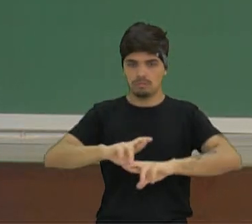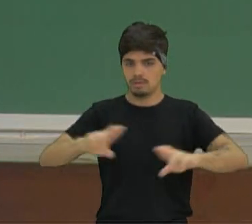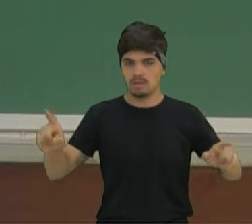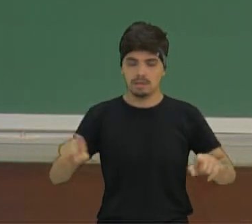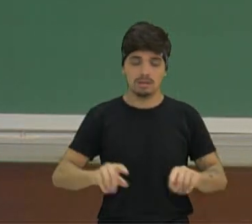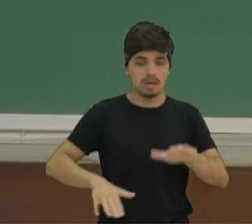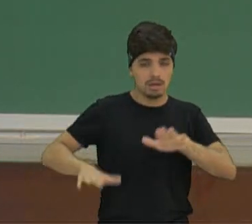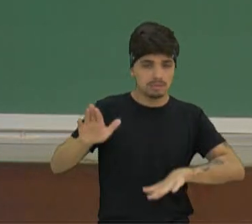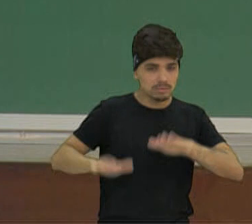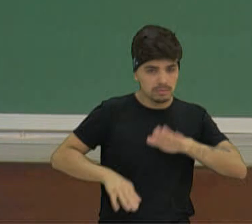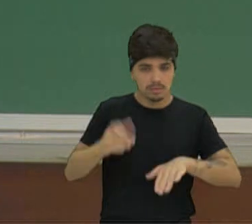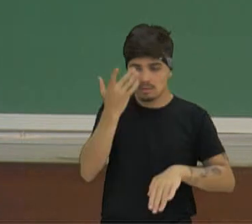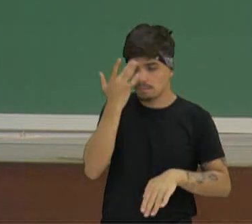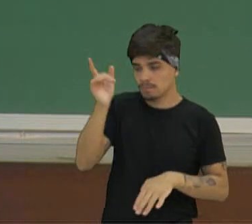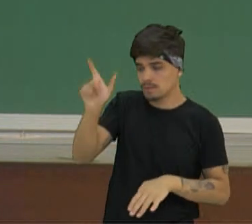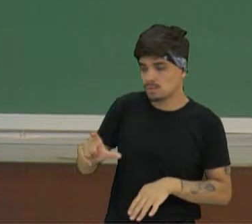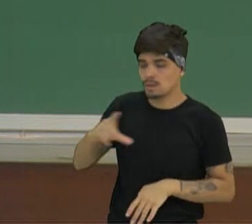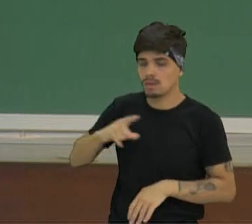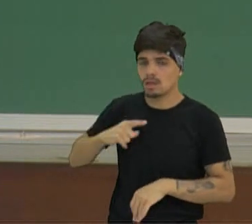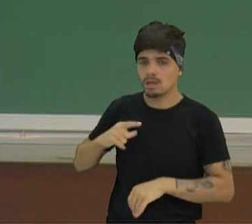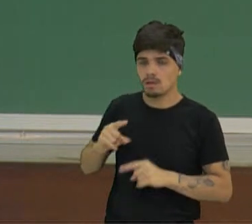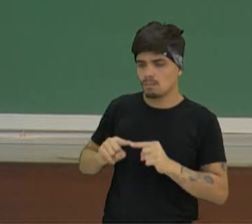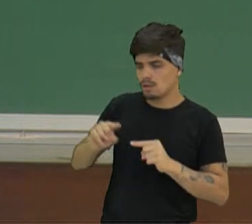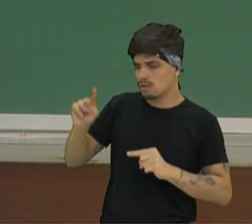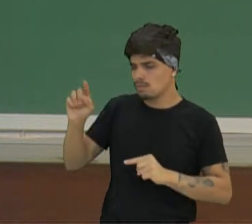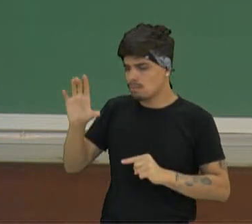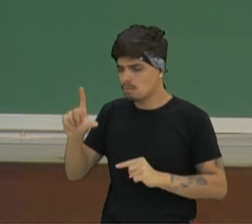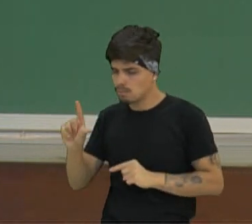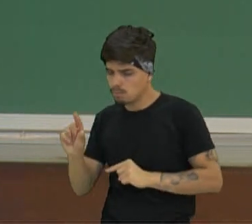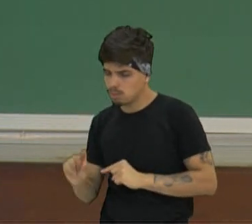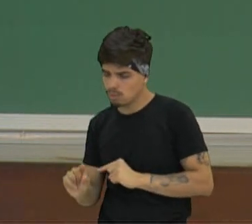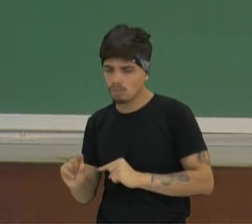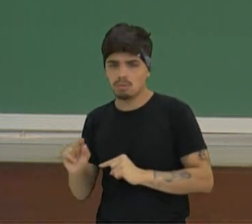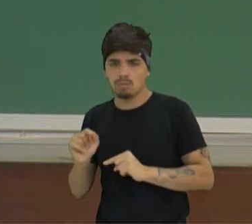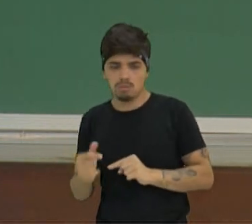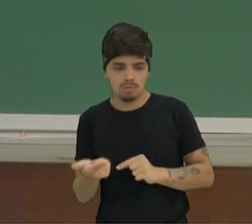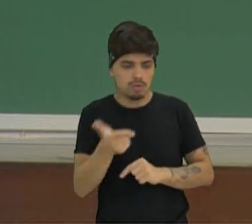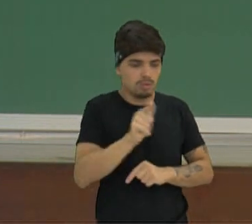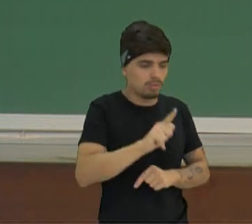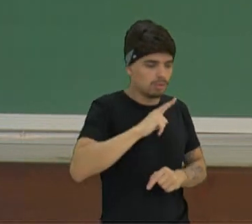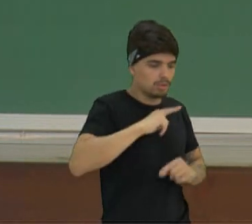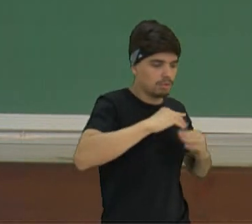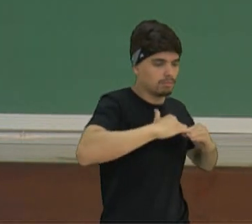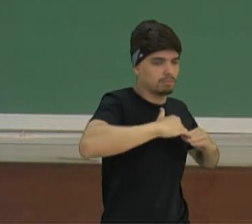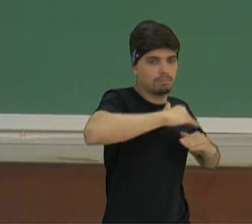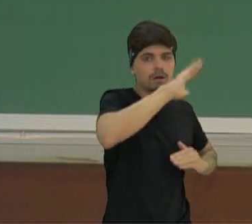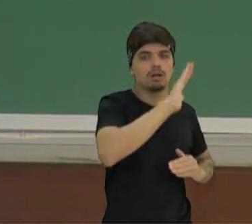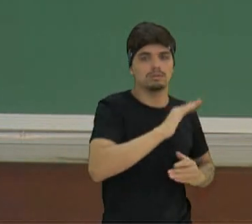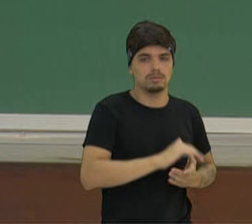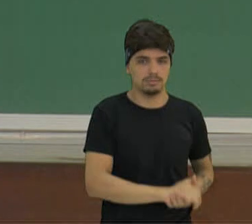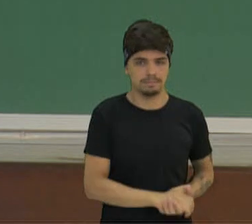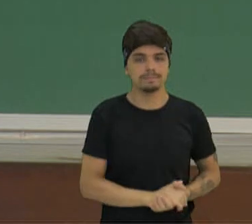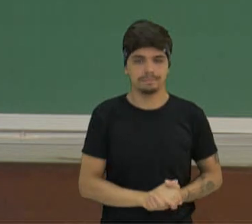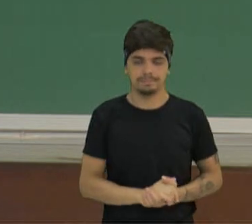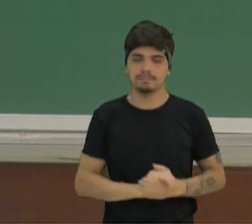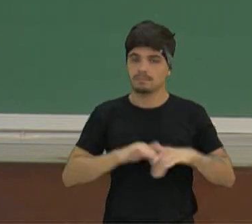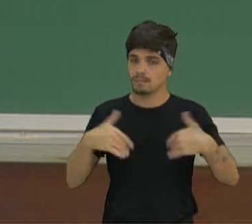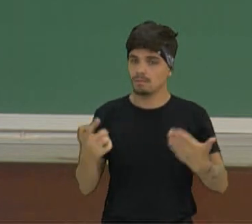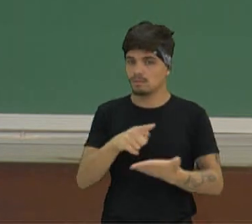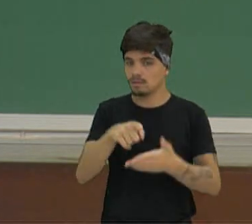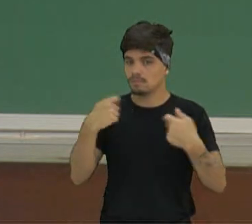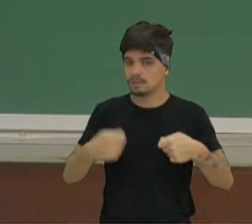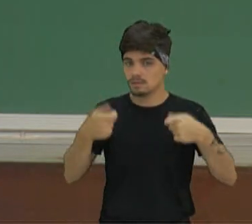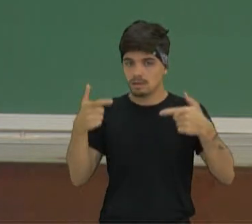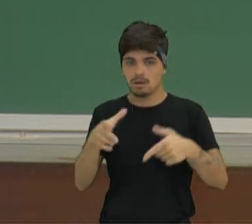Às vezes a pessoa tá aí no nível mais baixinho de autismo outras com nível mais elevado e aí